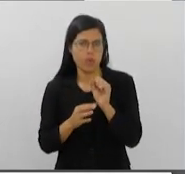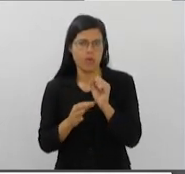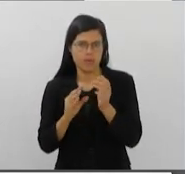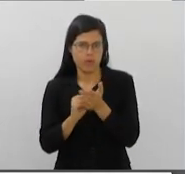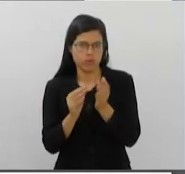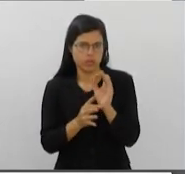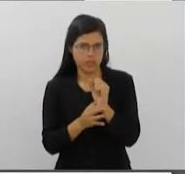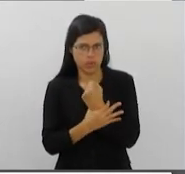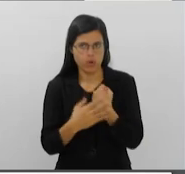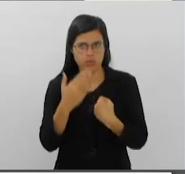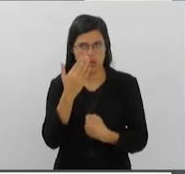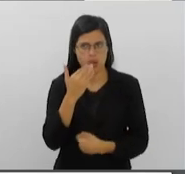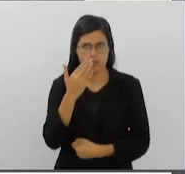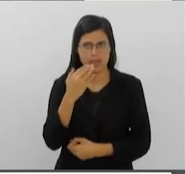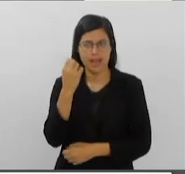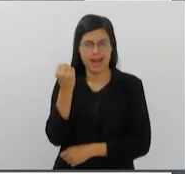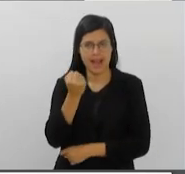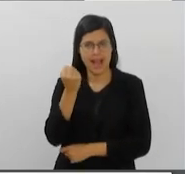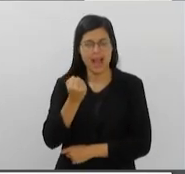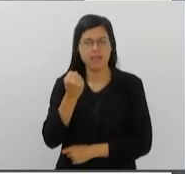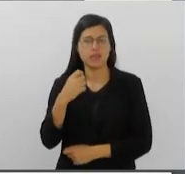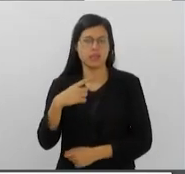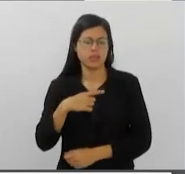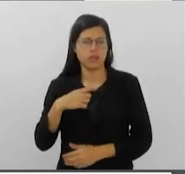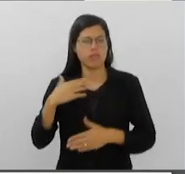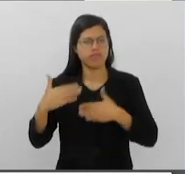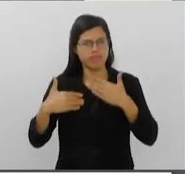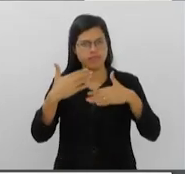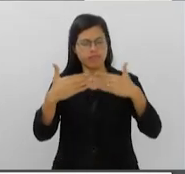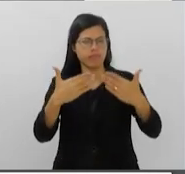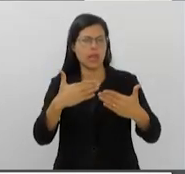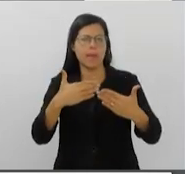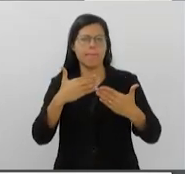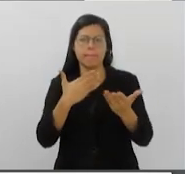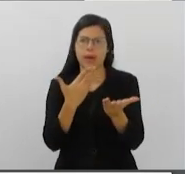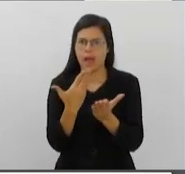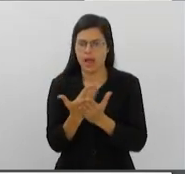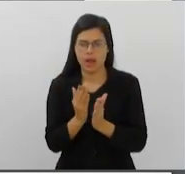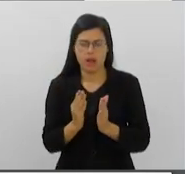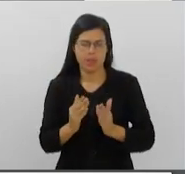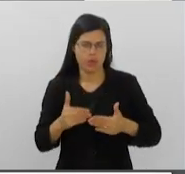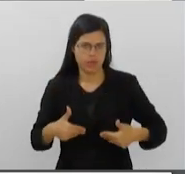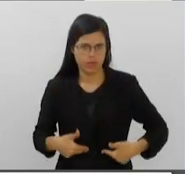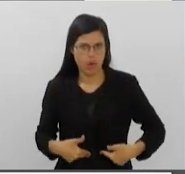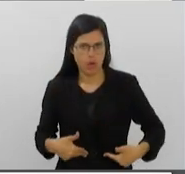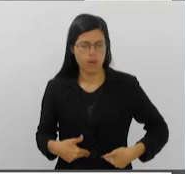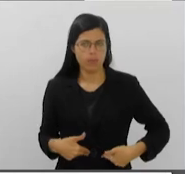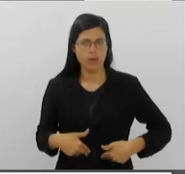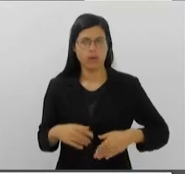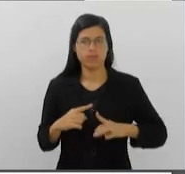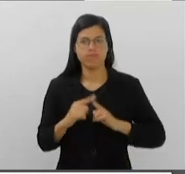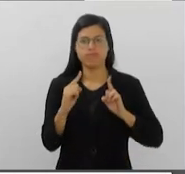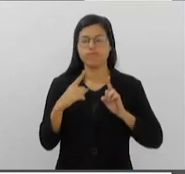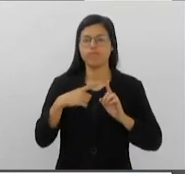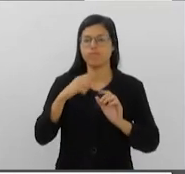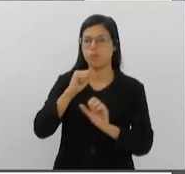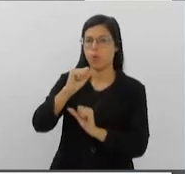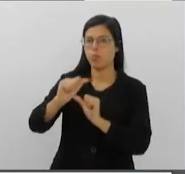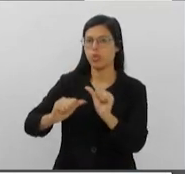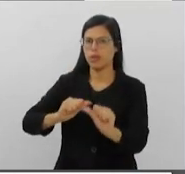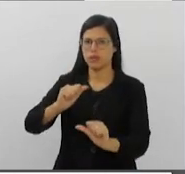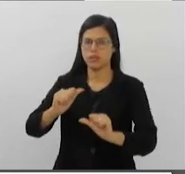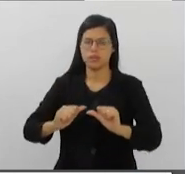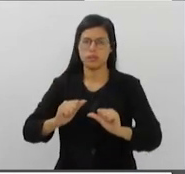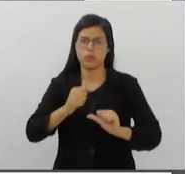país, ainda tínhamos muito a avançar na erradicação da fome. No entanto, nós tivemos uma mudança no